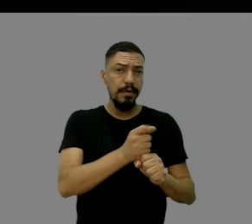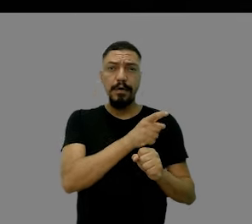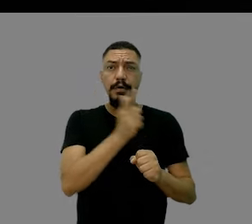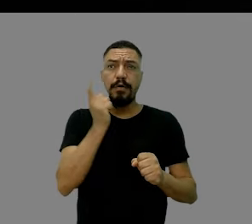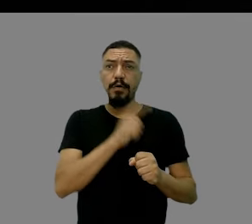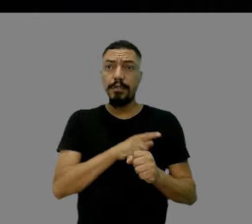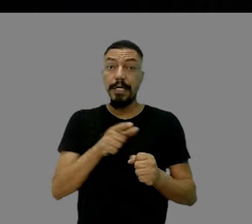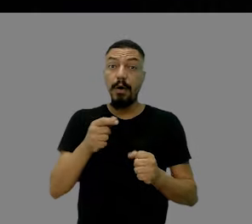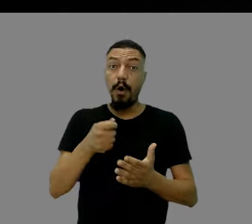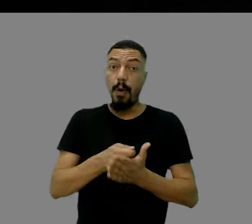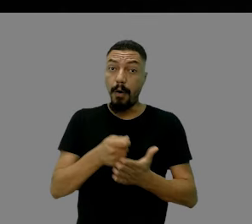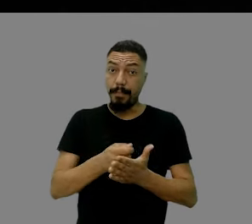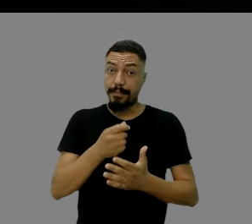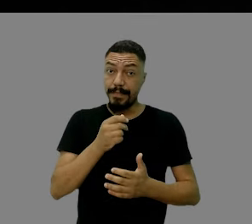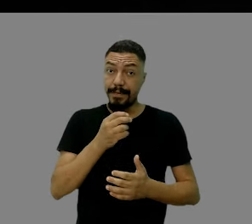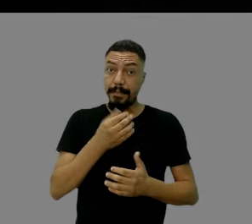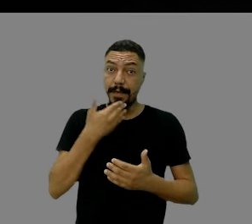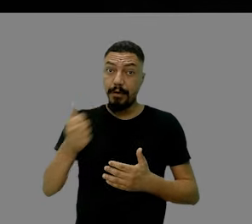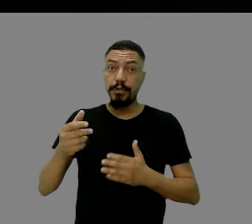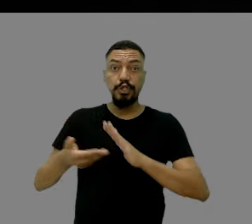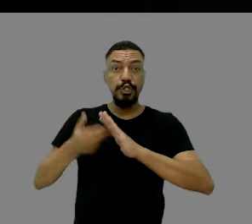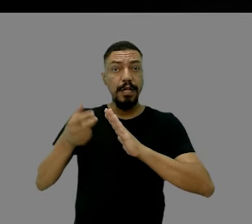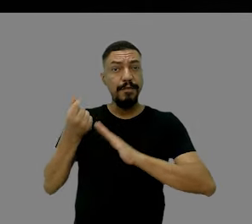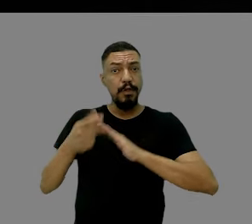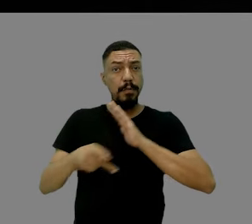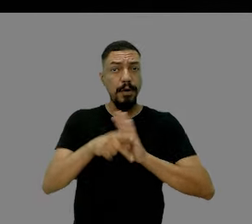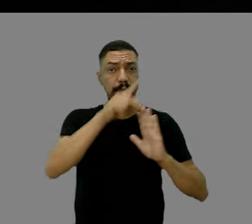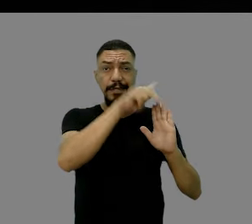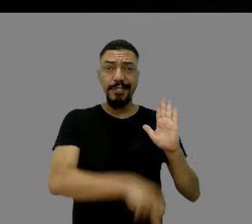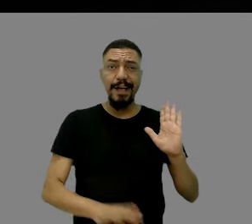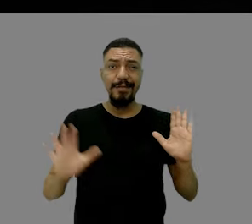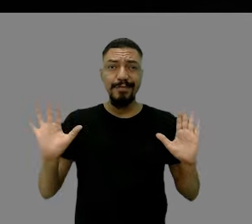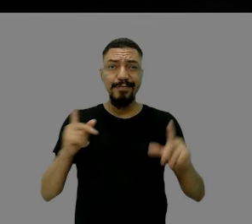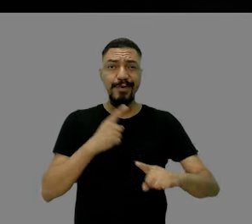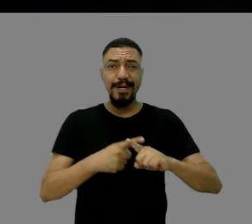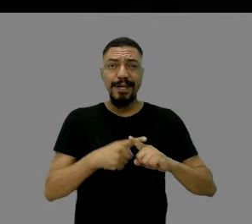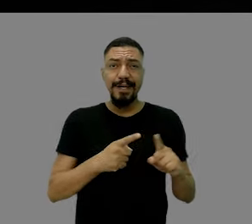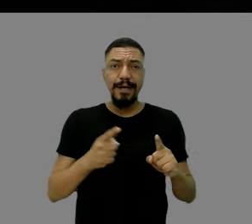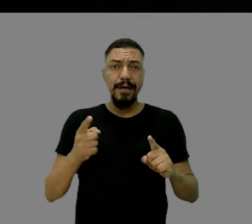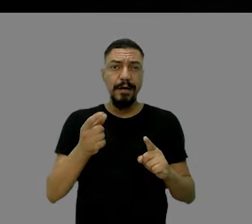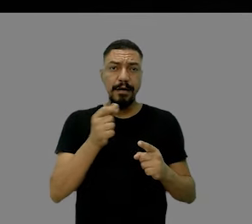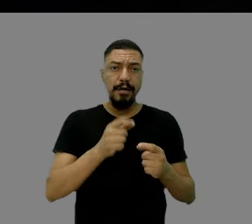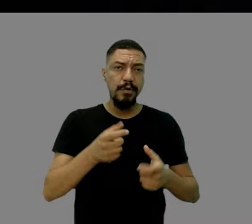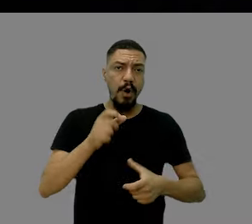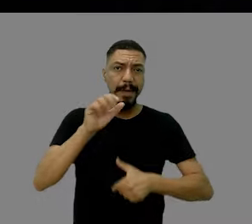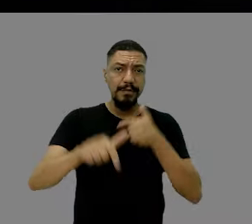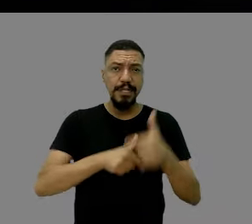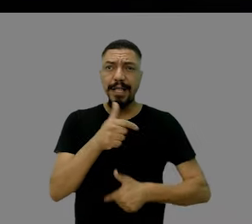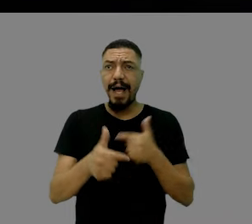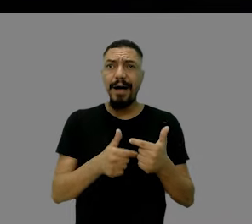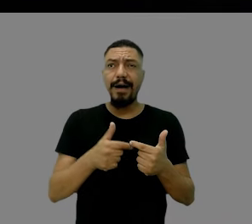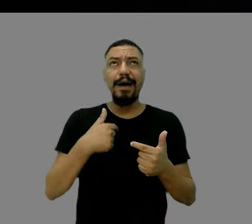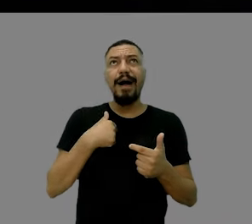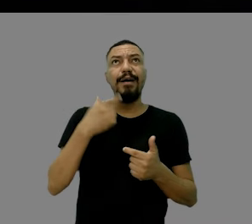deve, inclusive, tirar do valor do projeto. Então, porque esses custos operacionais, eu não